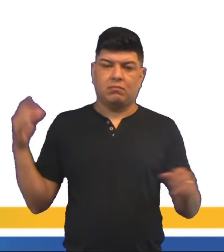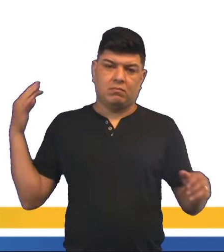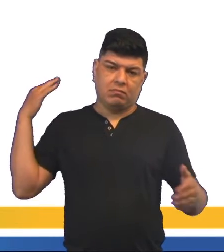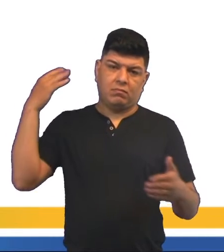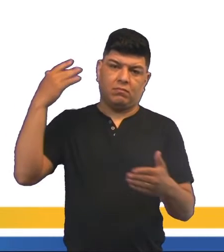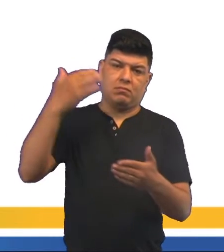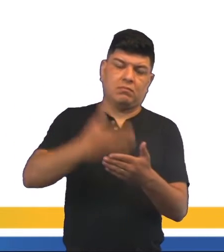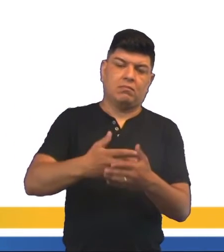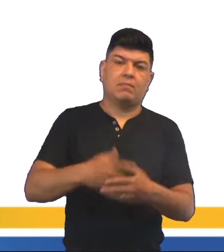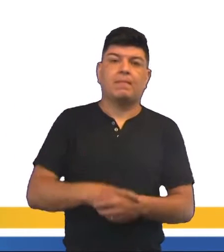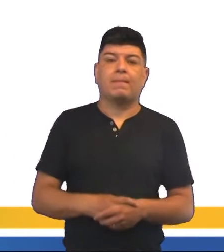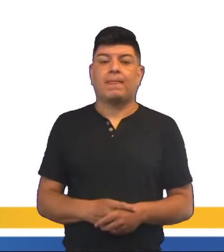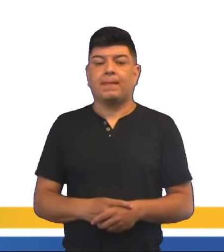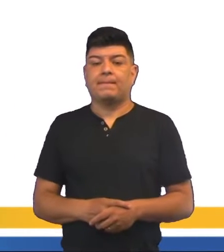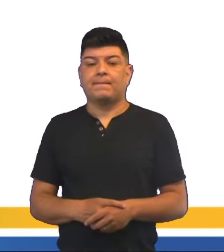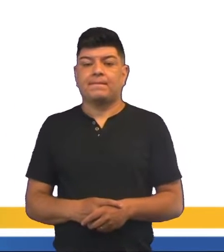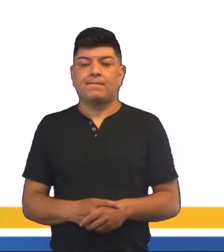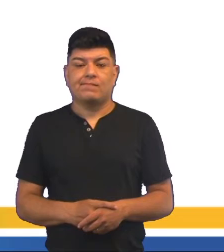até hoje.